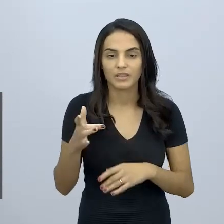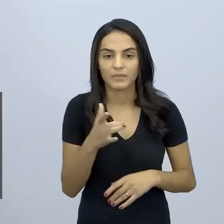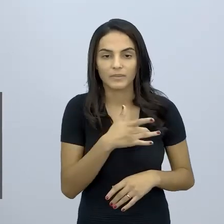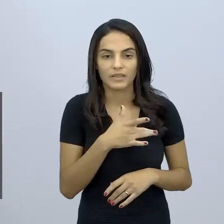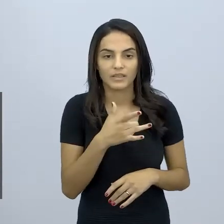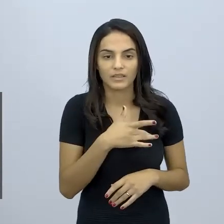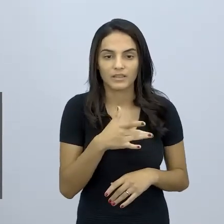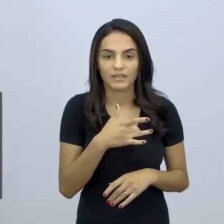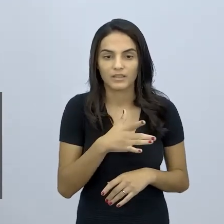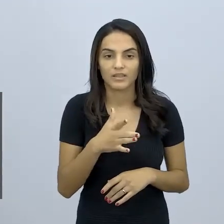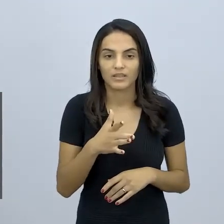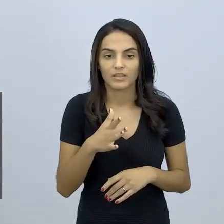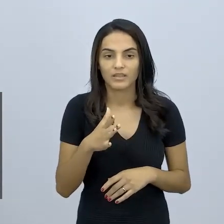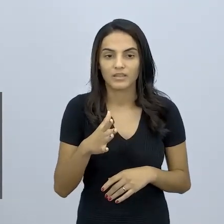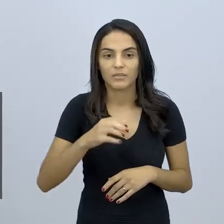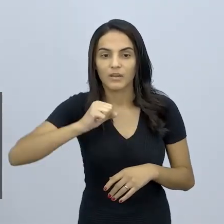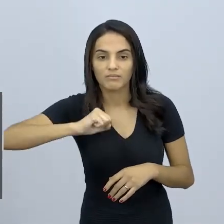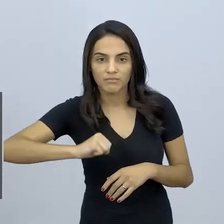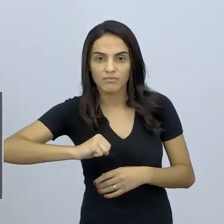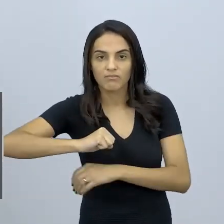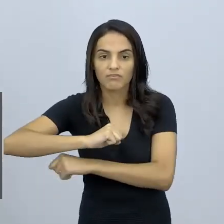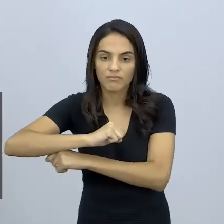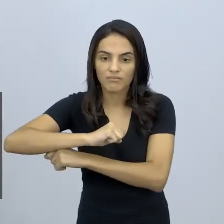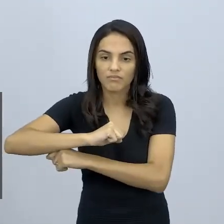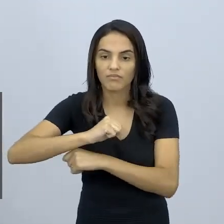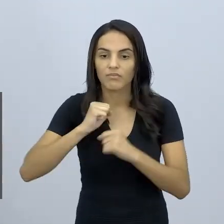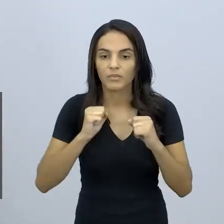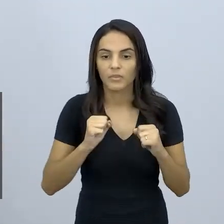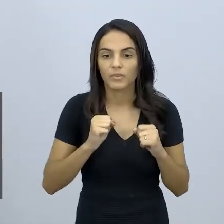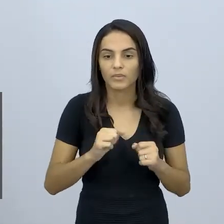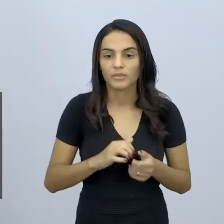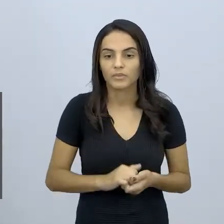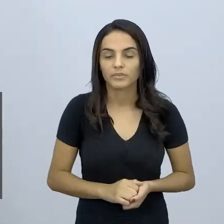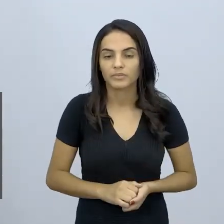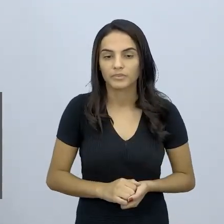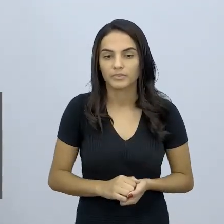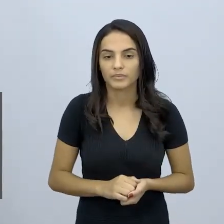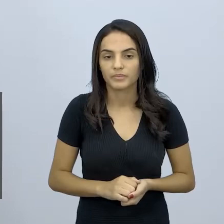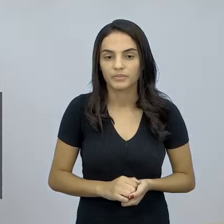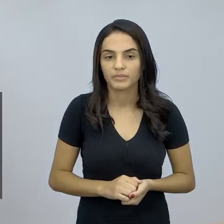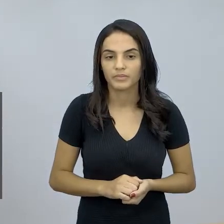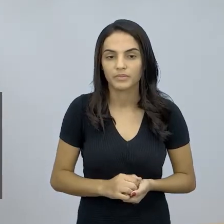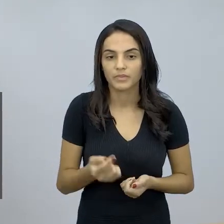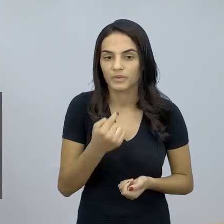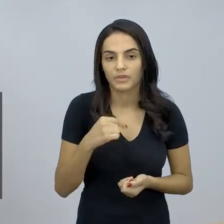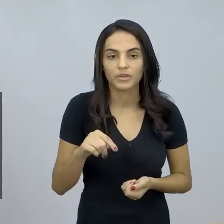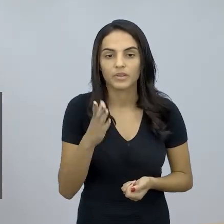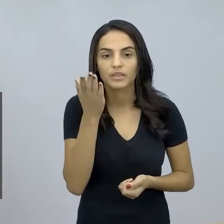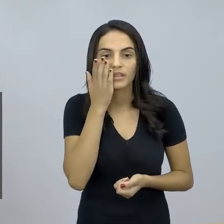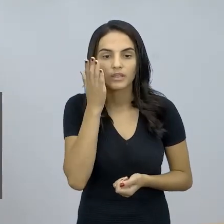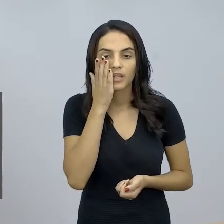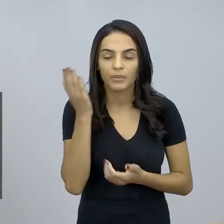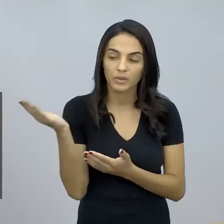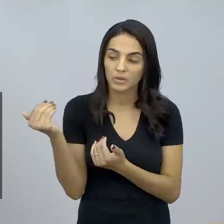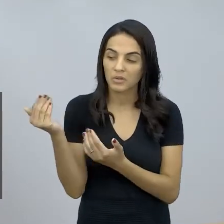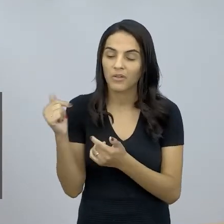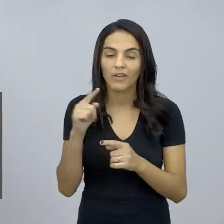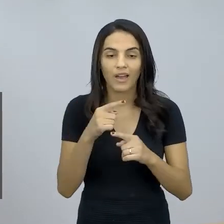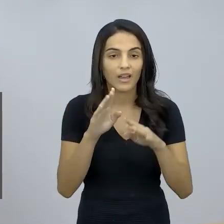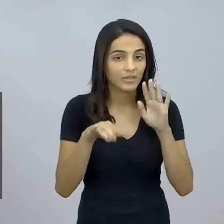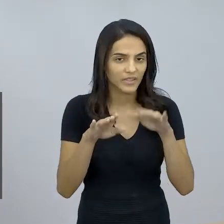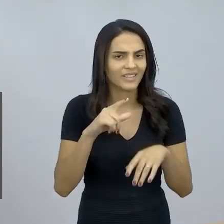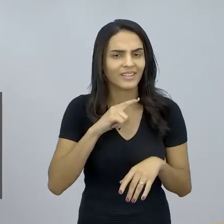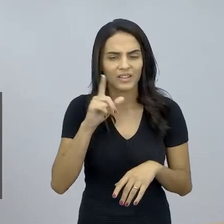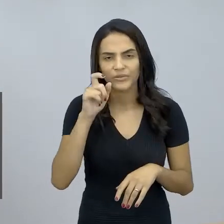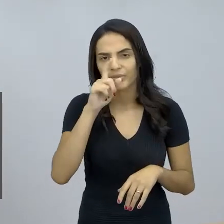pedir o braço para apoiar, sim, né, olho também é amigo, também. Então, A gente sabe que adolescente às vezes tem